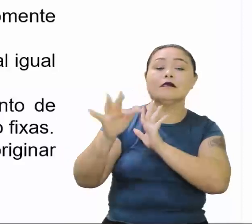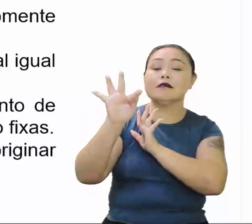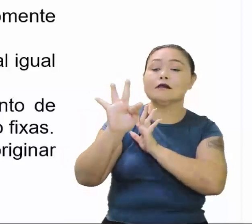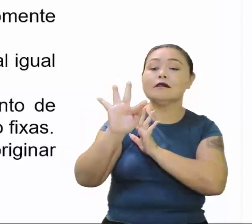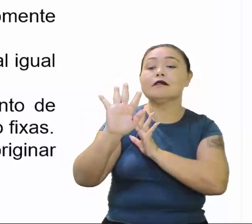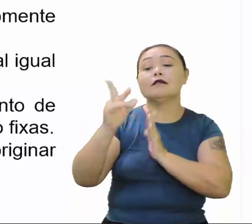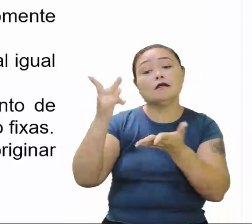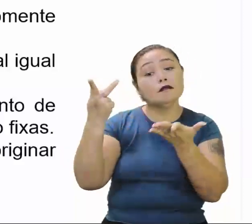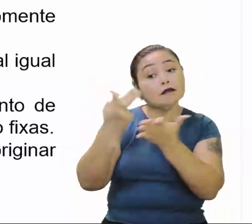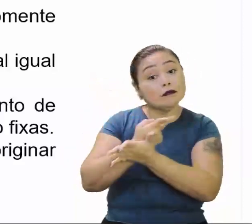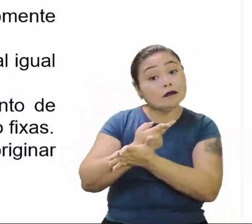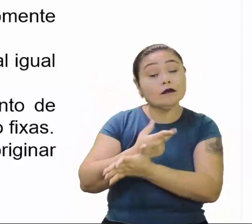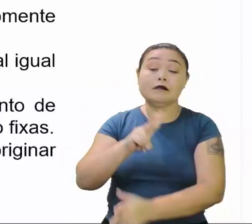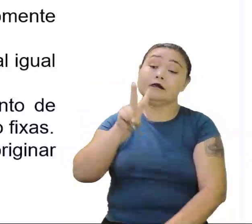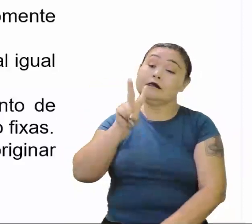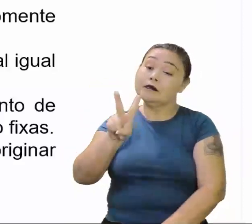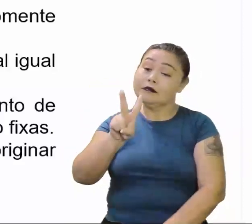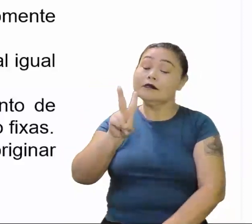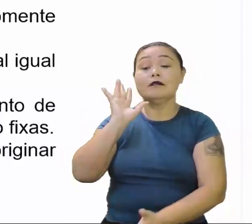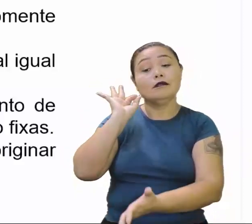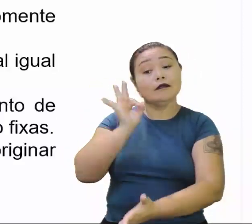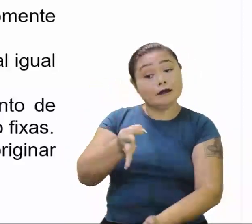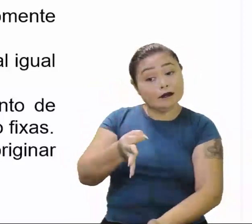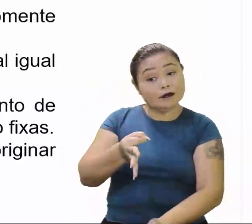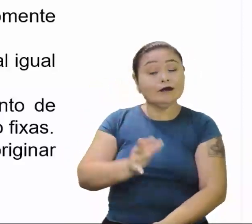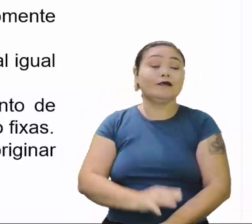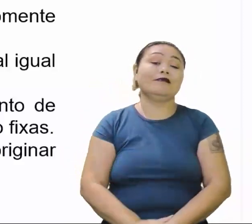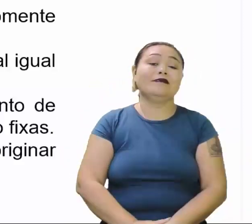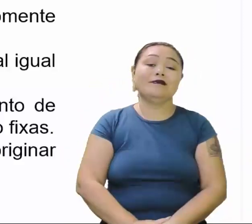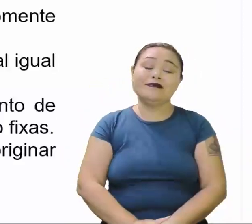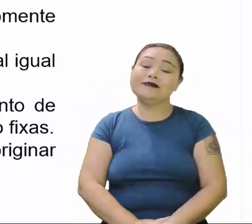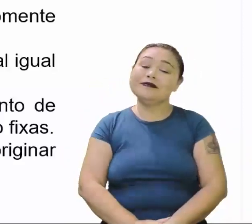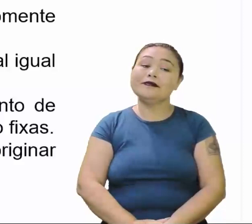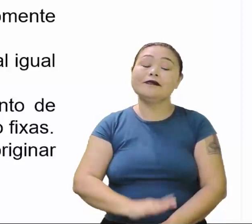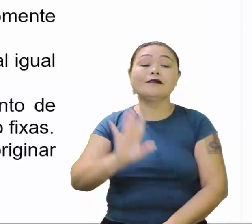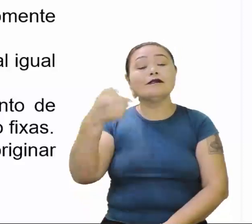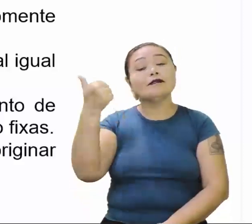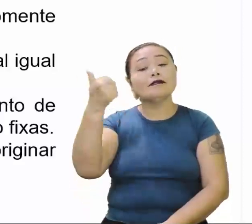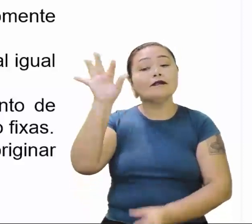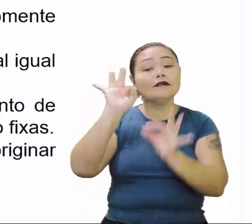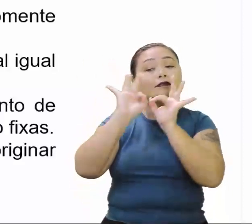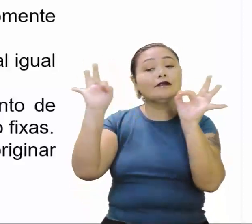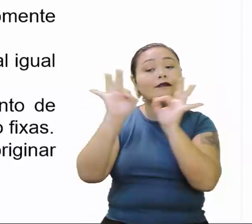F para falso e V para verdadeiro. Na primeira,